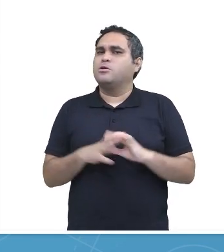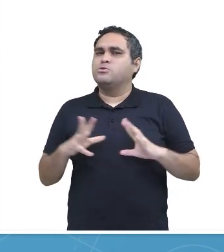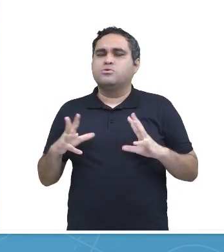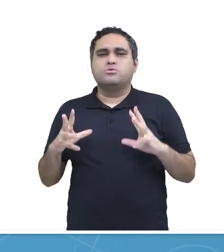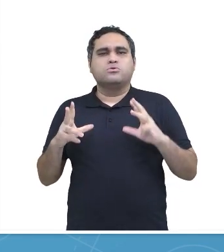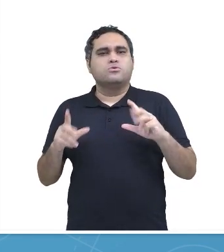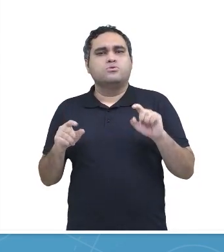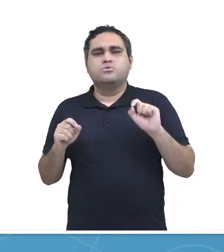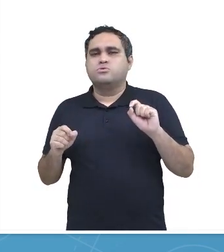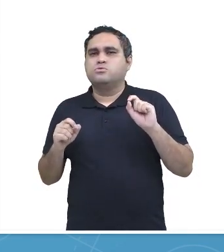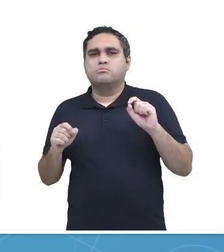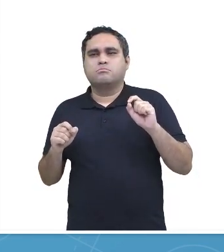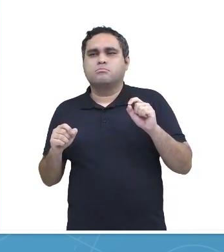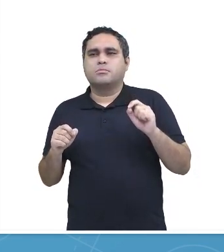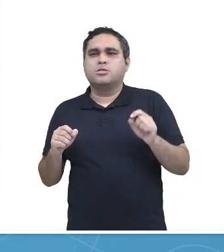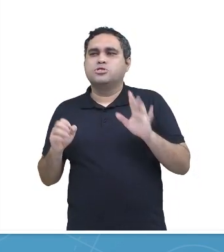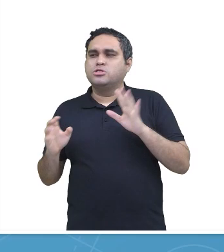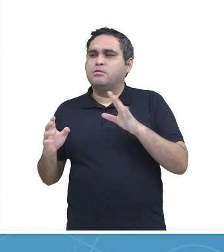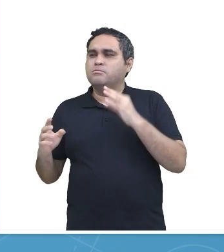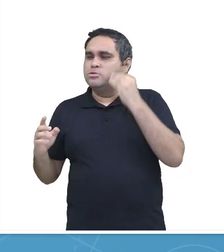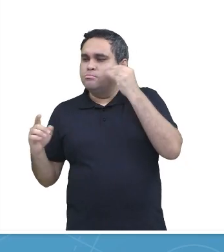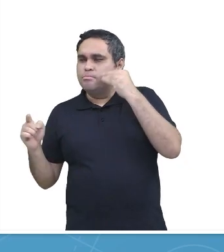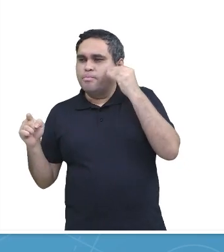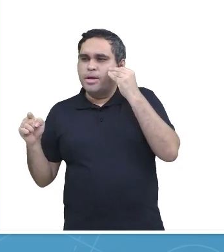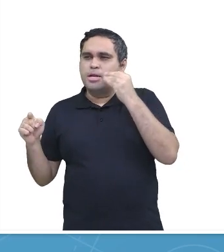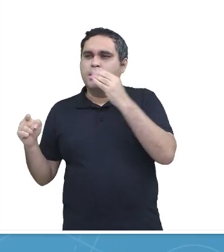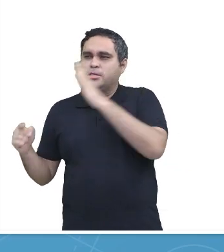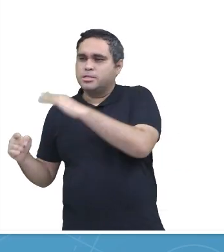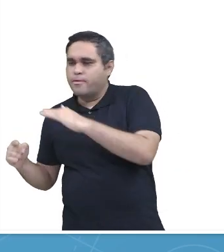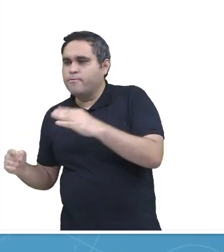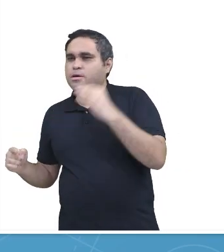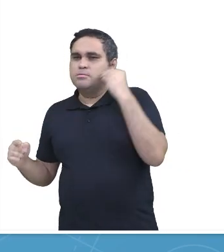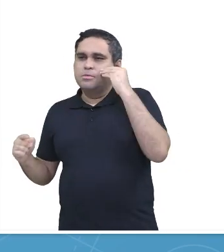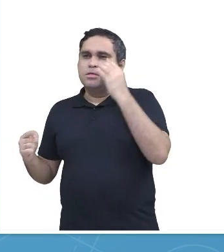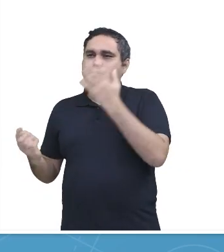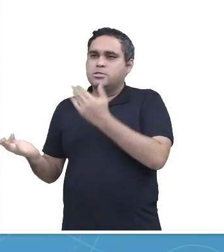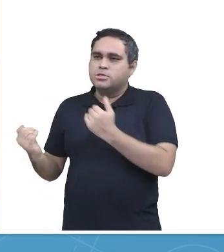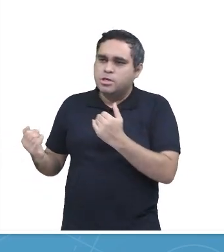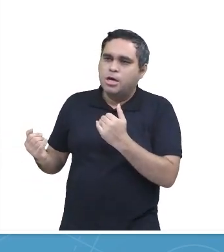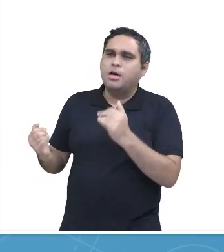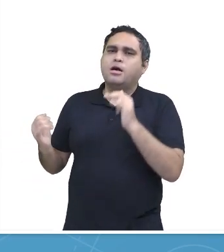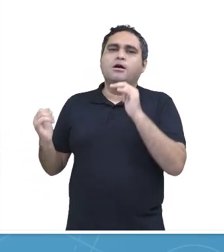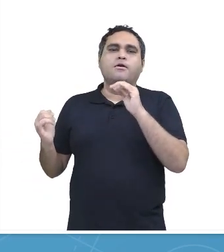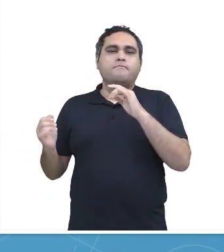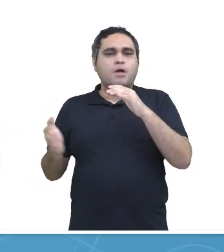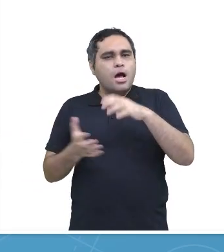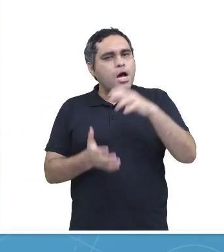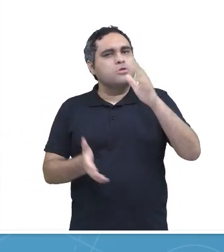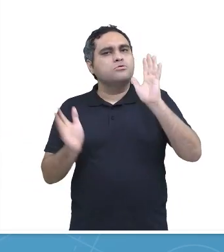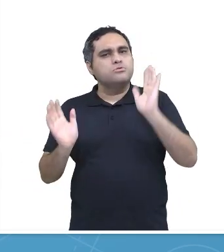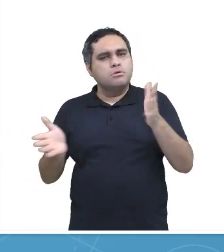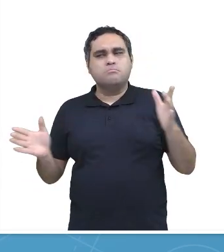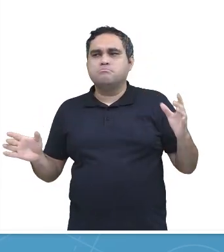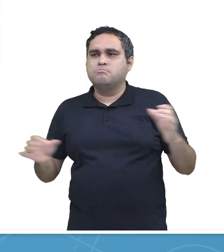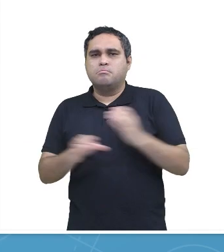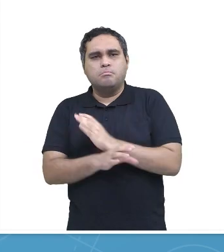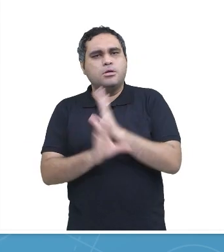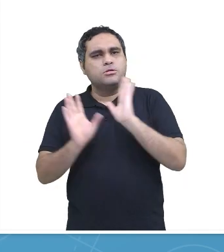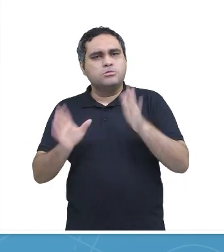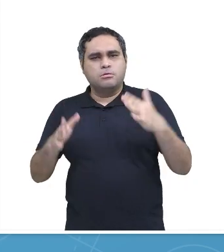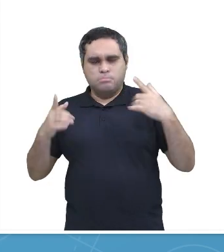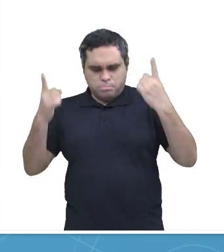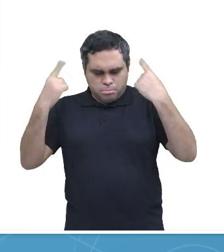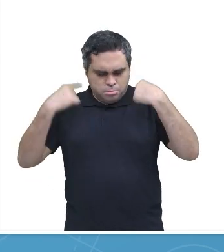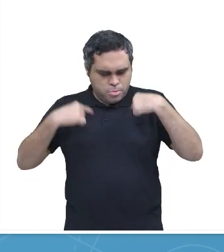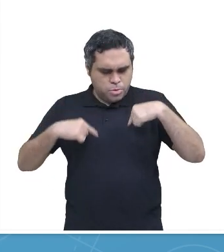os marcos de crescimento físico já aconteceram, inclusive o próprio crescimento em estatura, o crescimento ósseo, já